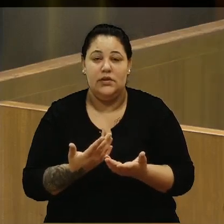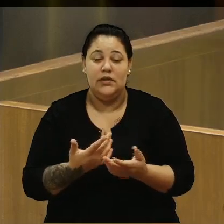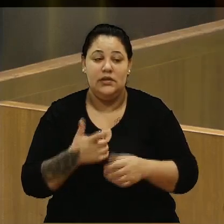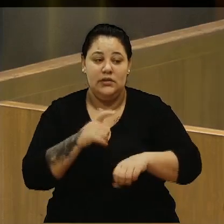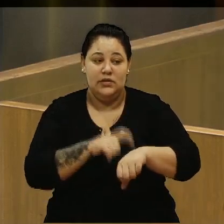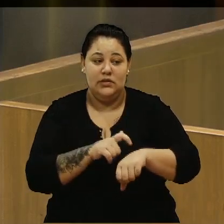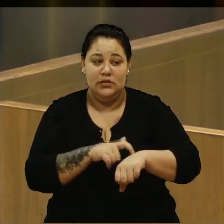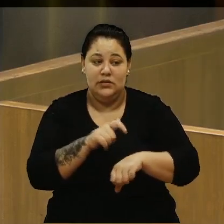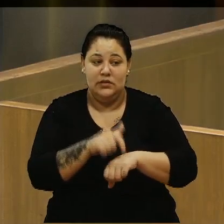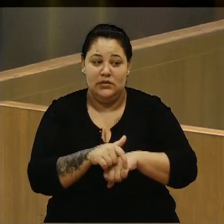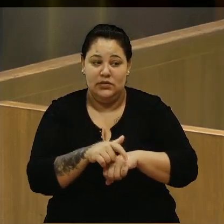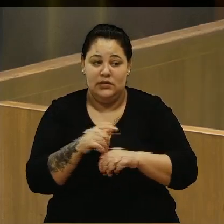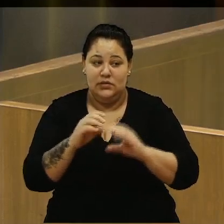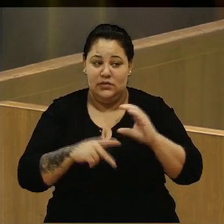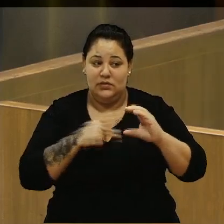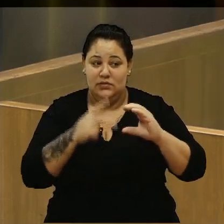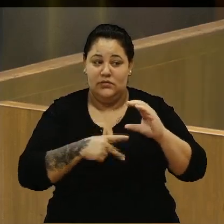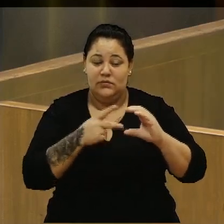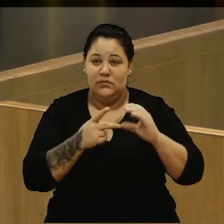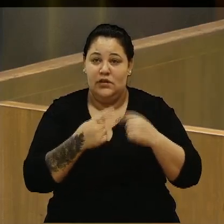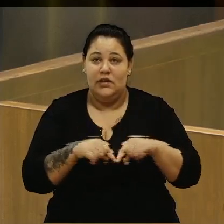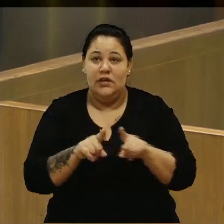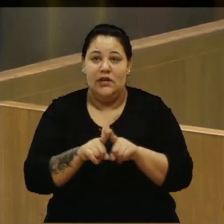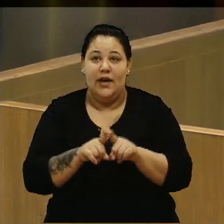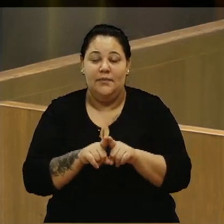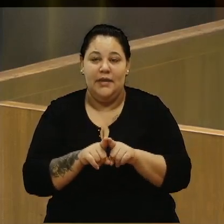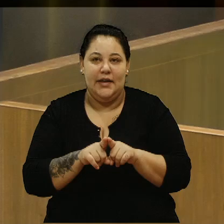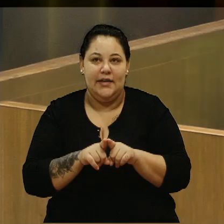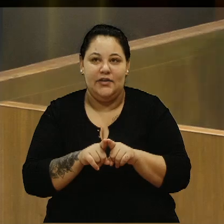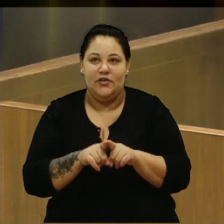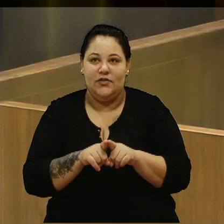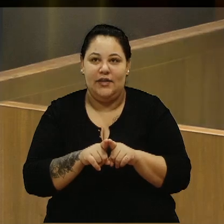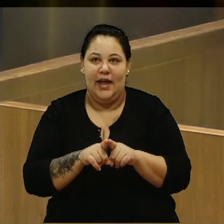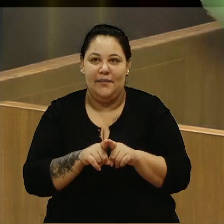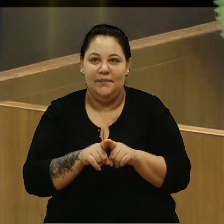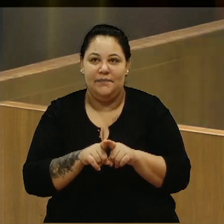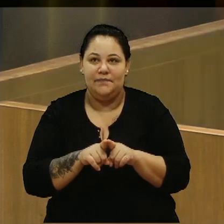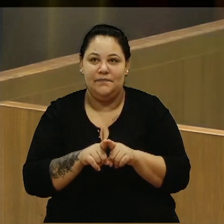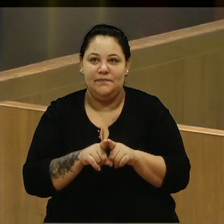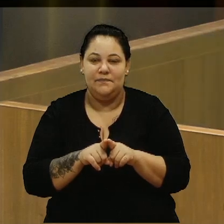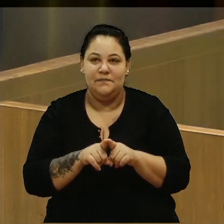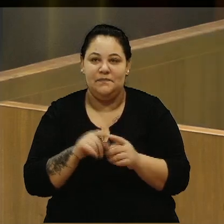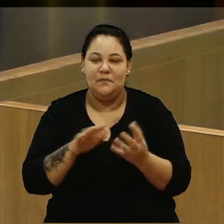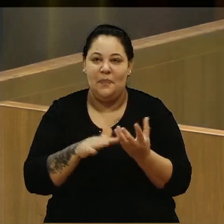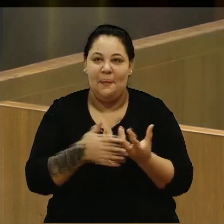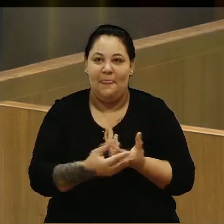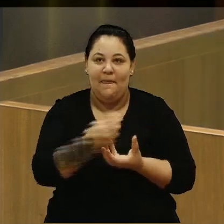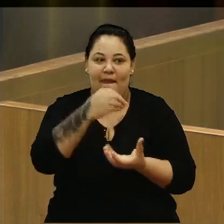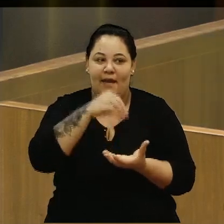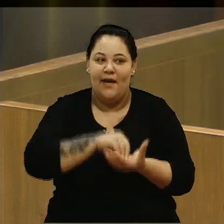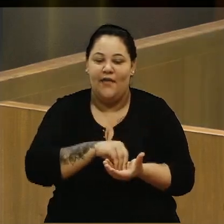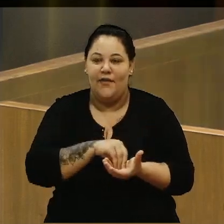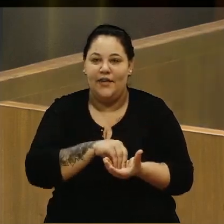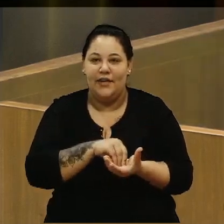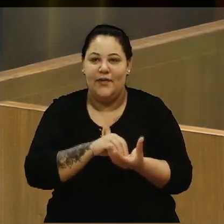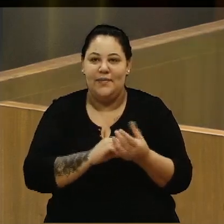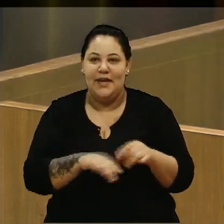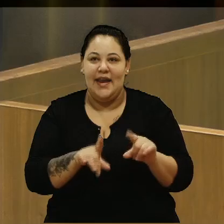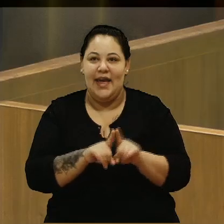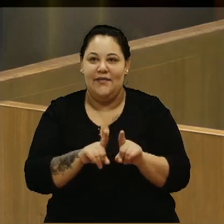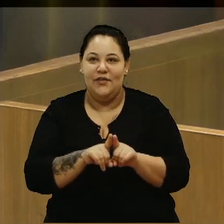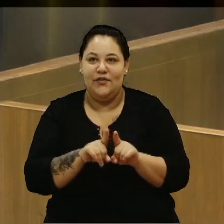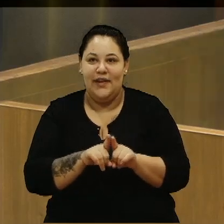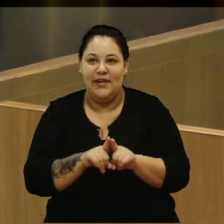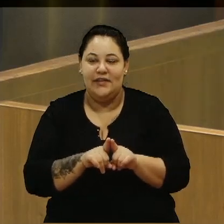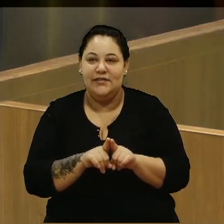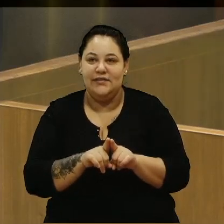Vereadores, eu ouço toda hora assim, a questão ambiental eu já ouvi, a Codeca tem dificuldade de separar